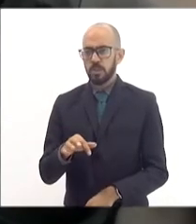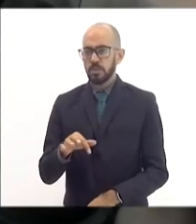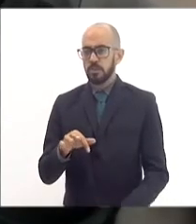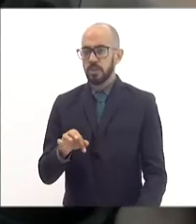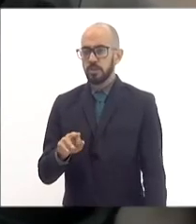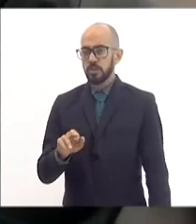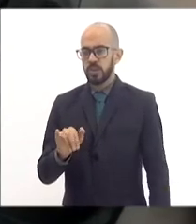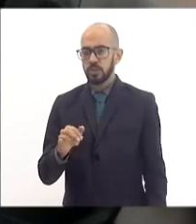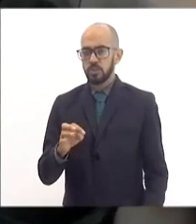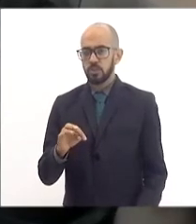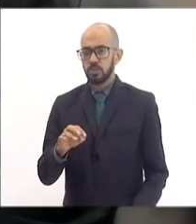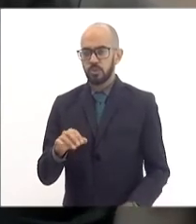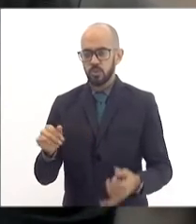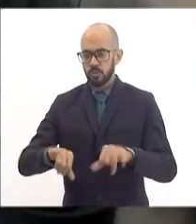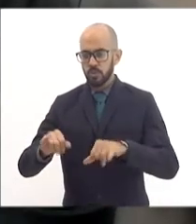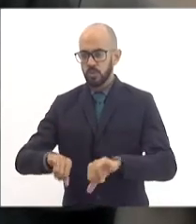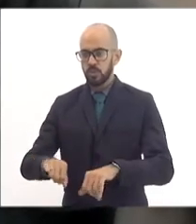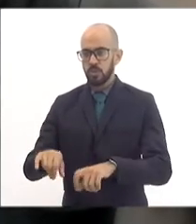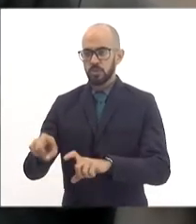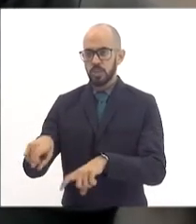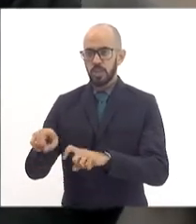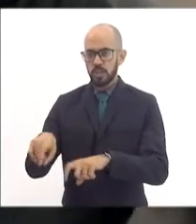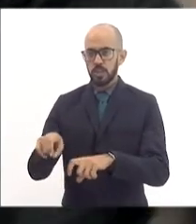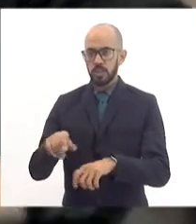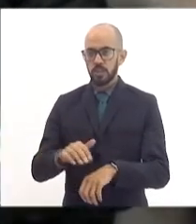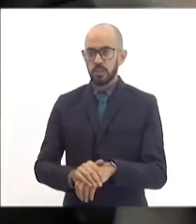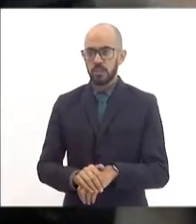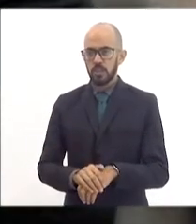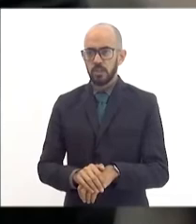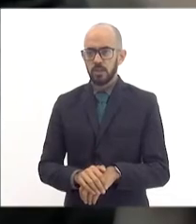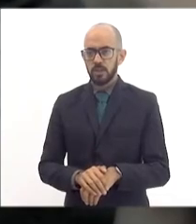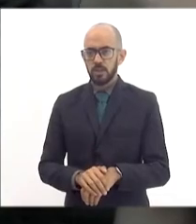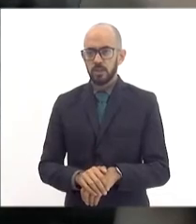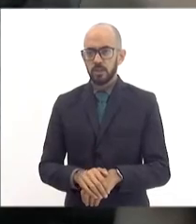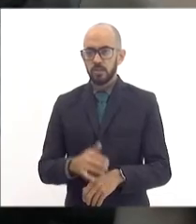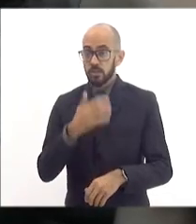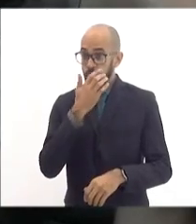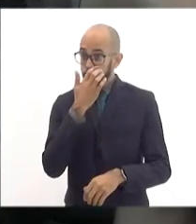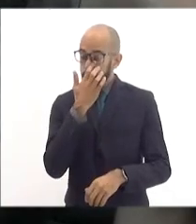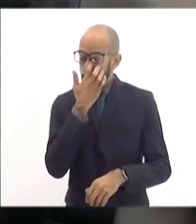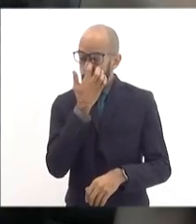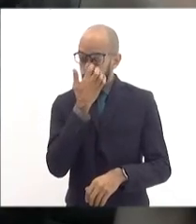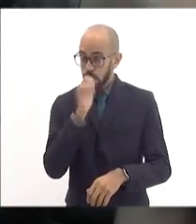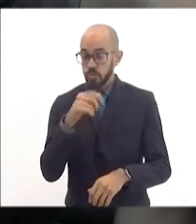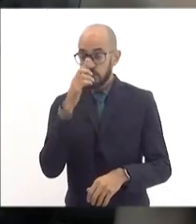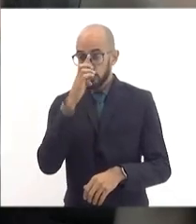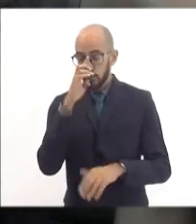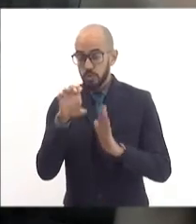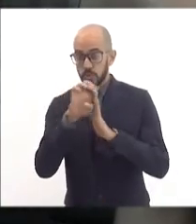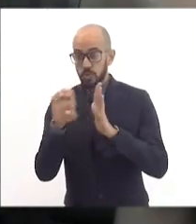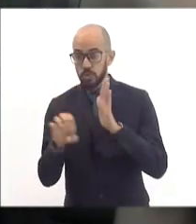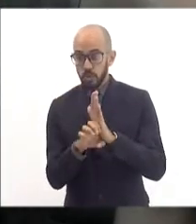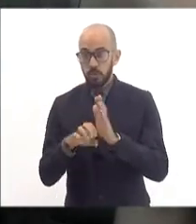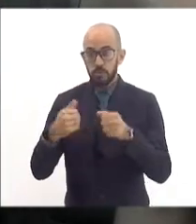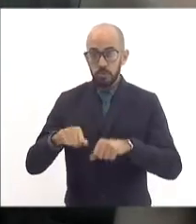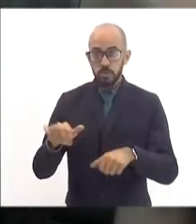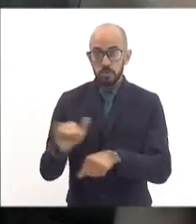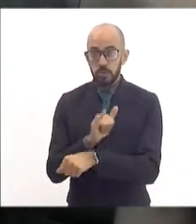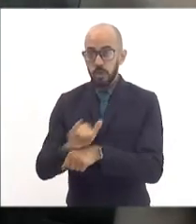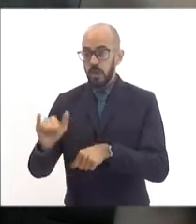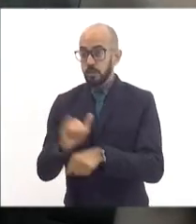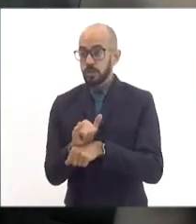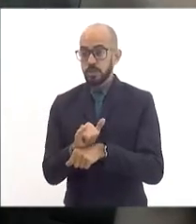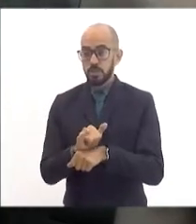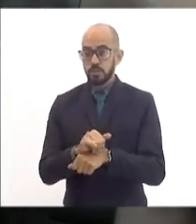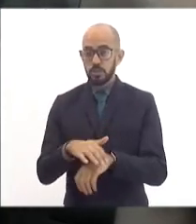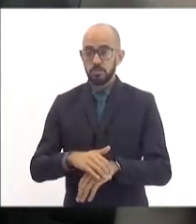prioridades. Esse não é em parceria, mas a gente quer que esses editais mais científicos sejam articulados com o setor